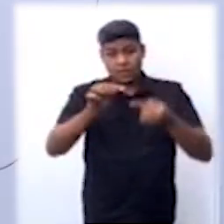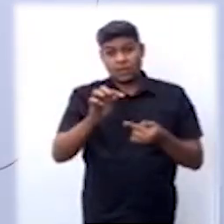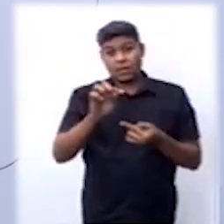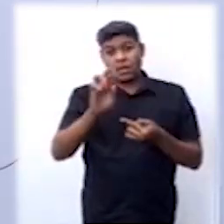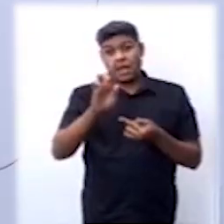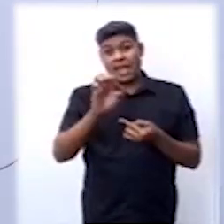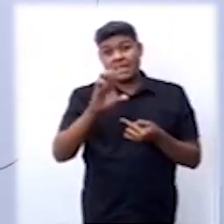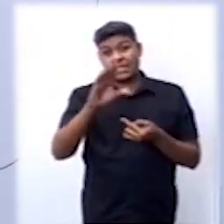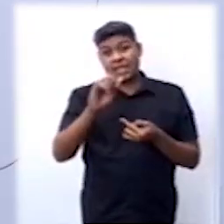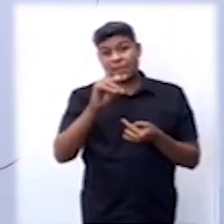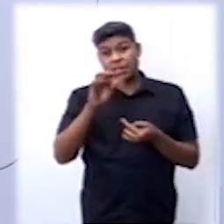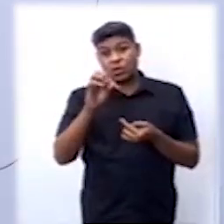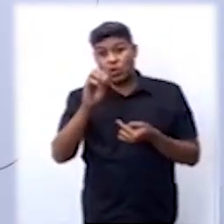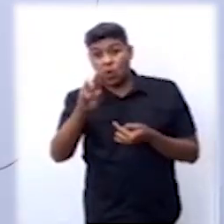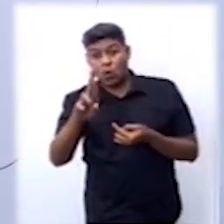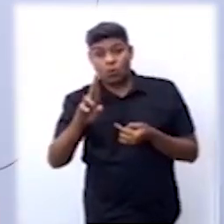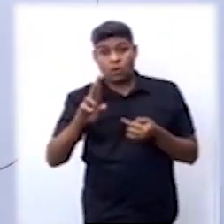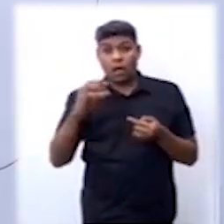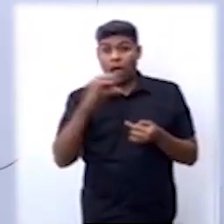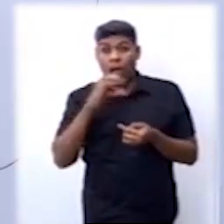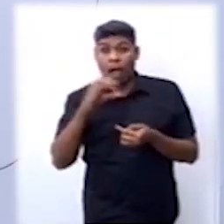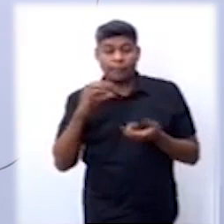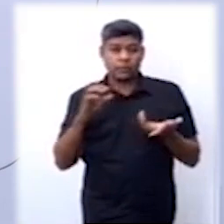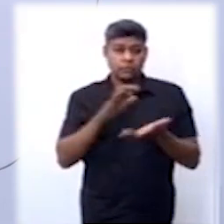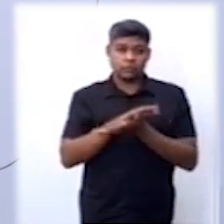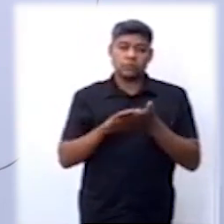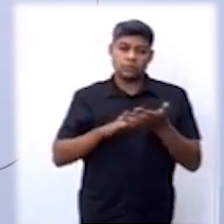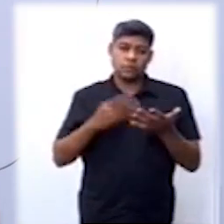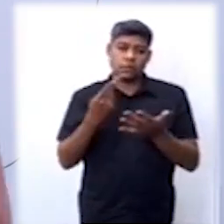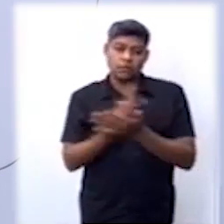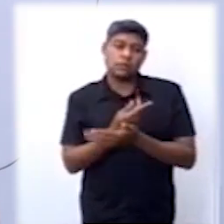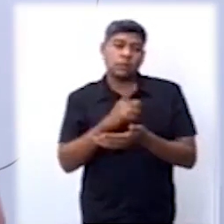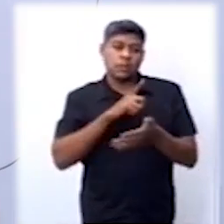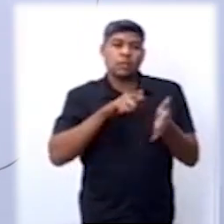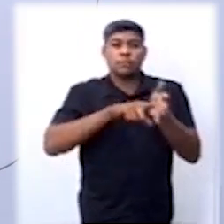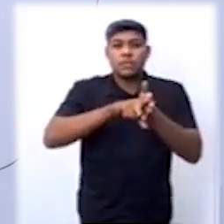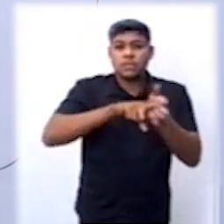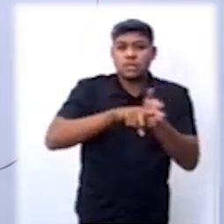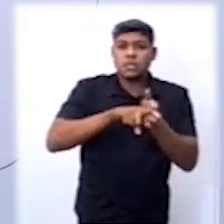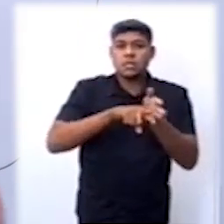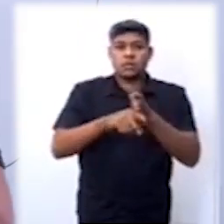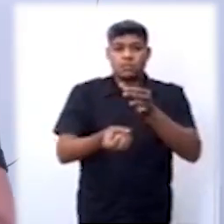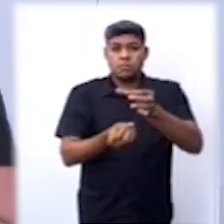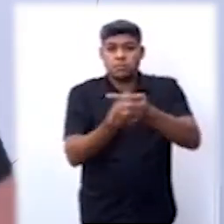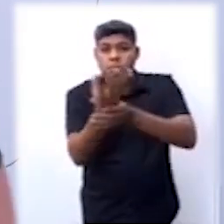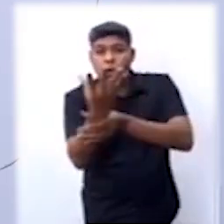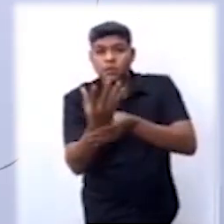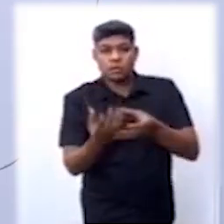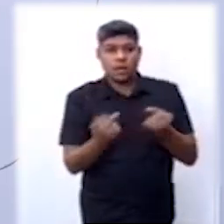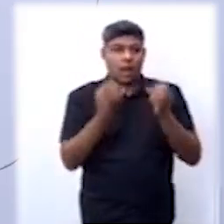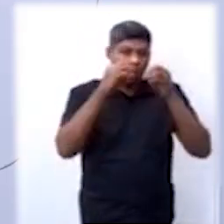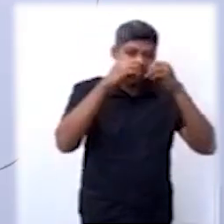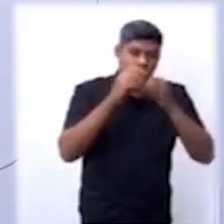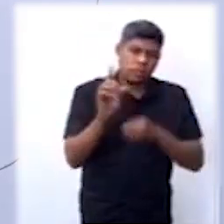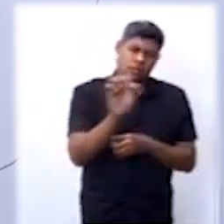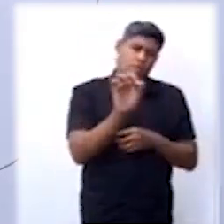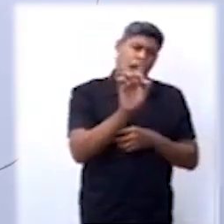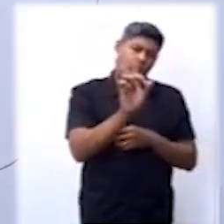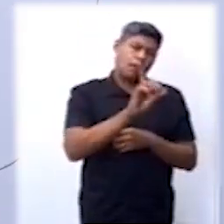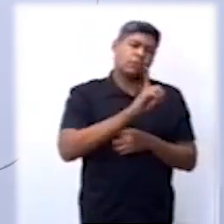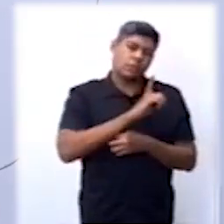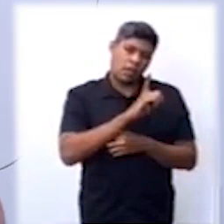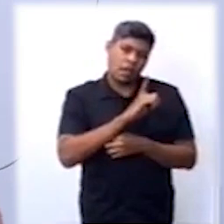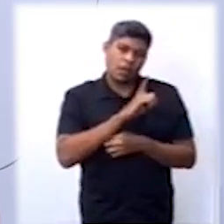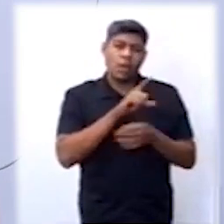para entrar na nossa célula, não foi de uma hora para outra. Então já aconteceu, já saiu uma pesquisa, a gente, foi produzido em laboratório. Não, galera, saiu uma